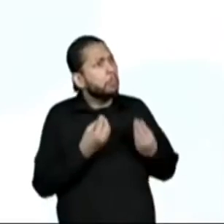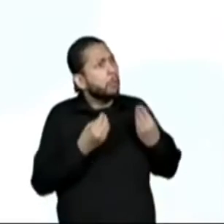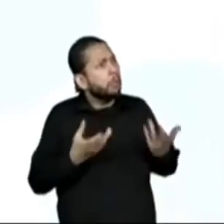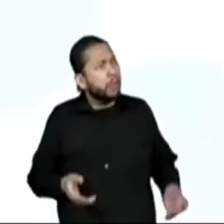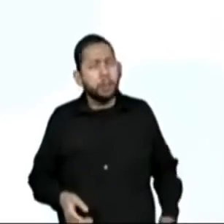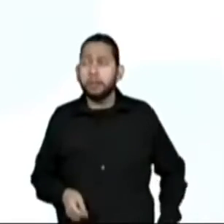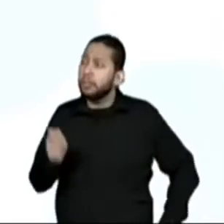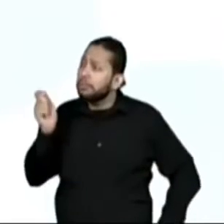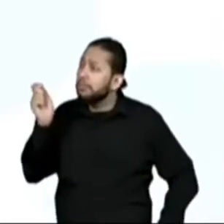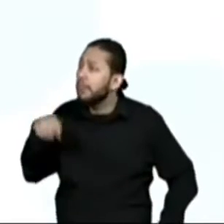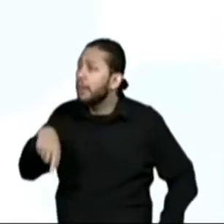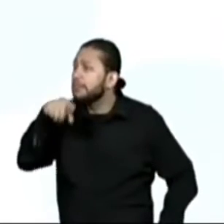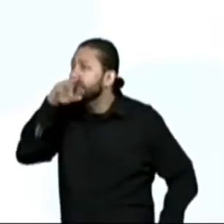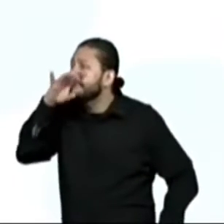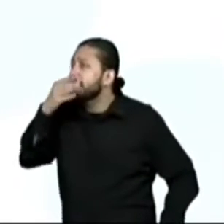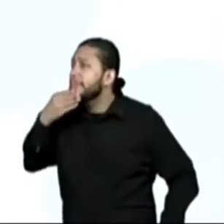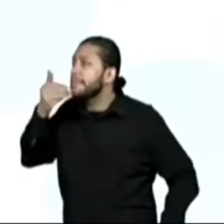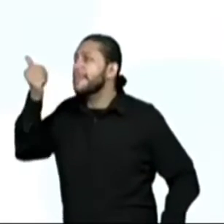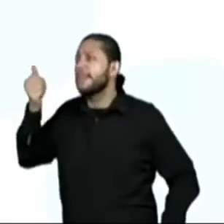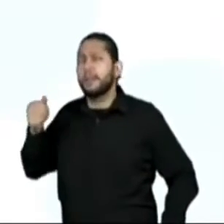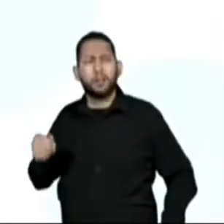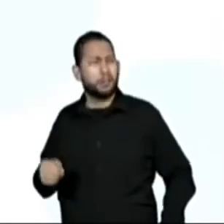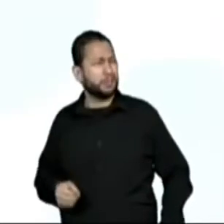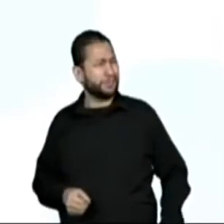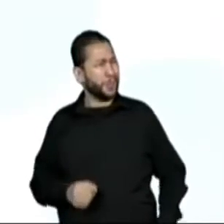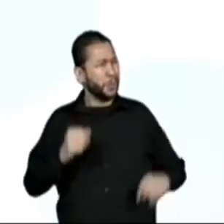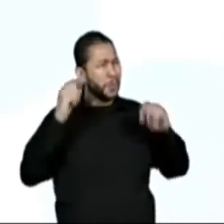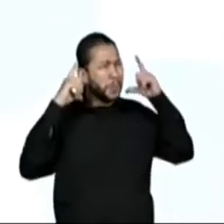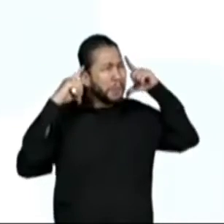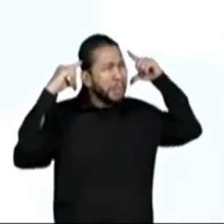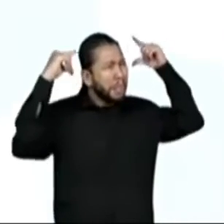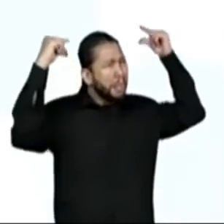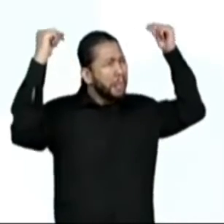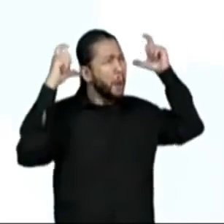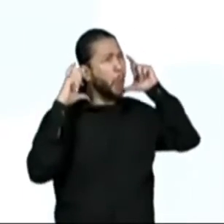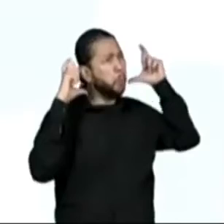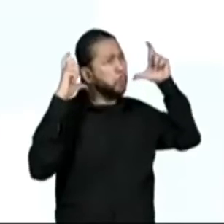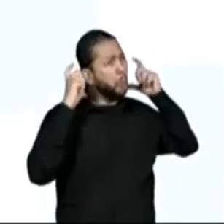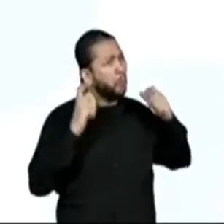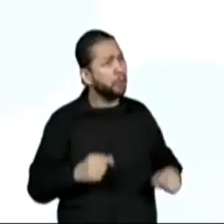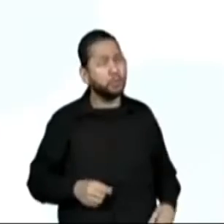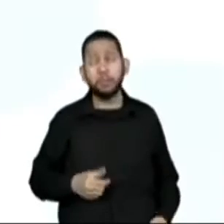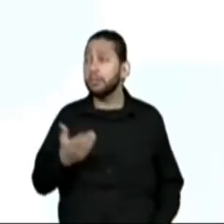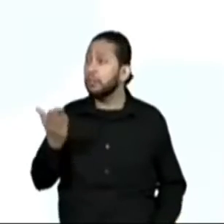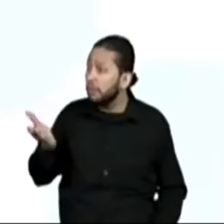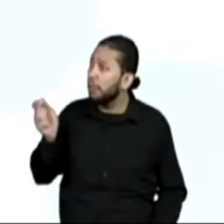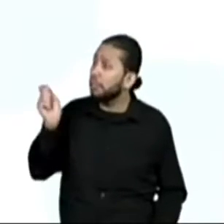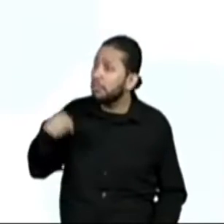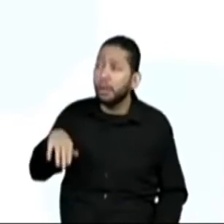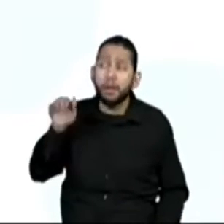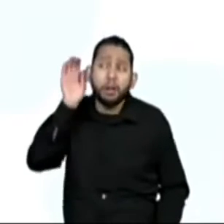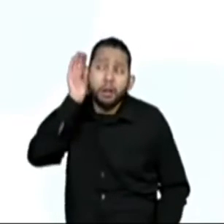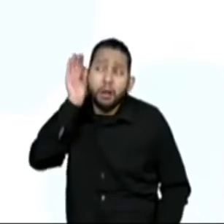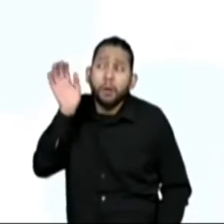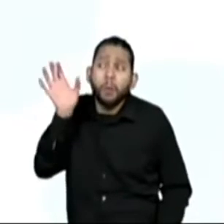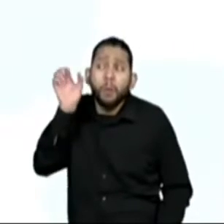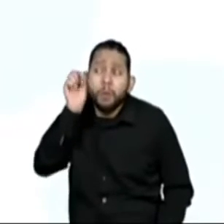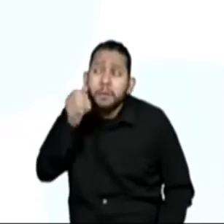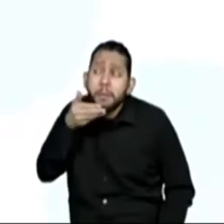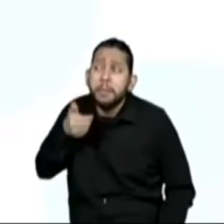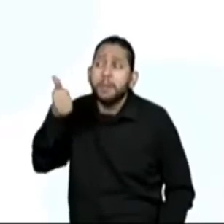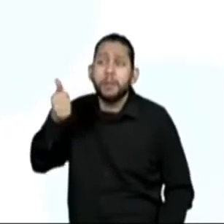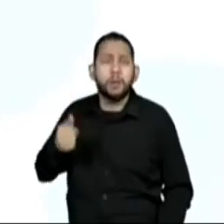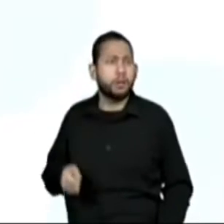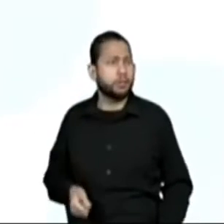para cheirar melhor. Que orelhas grandes você tem! É para te escutar melhor. Que